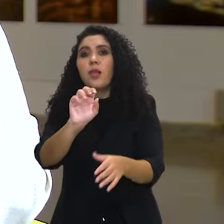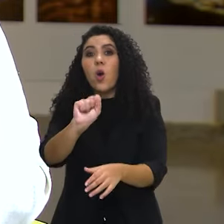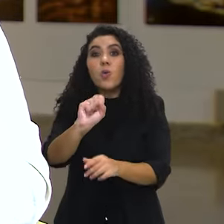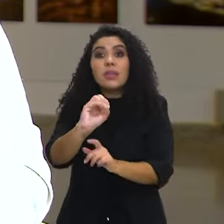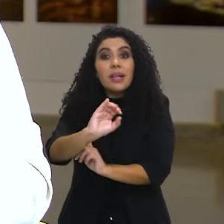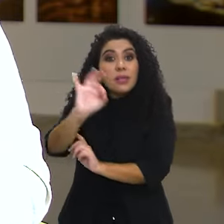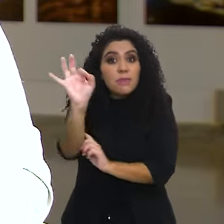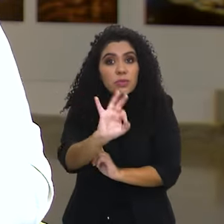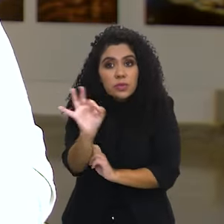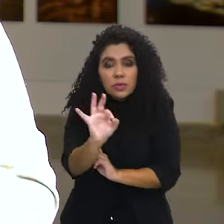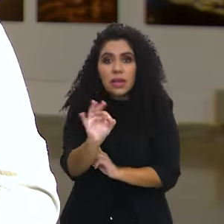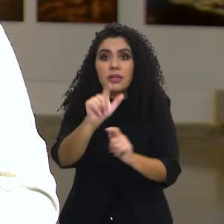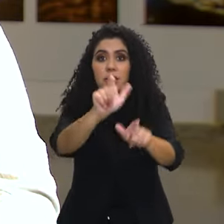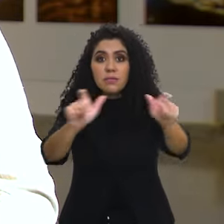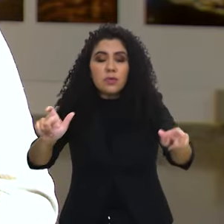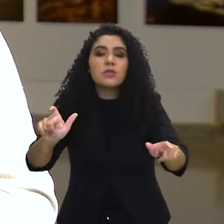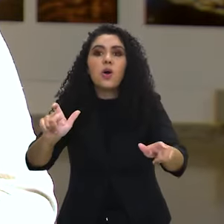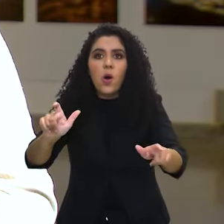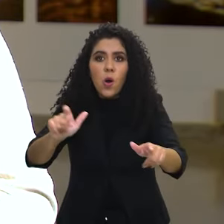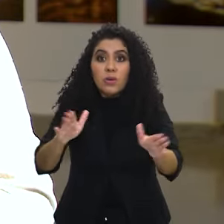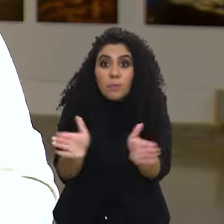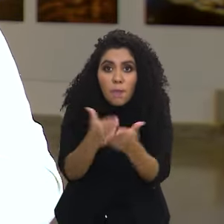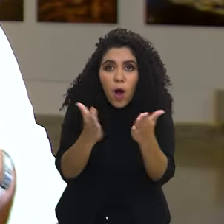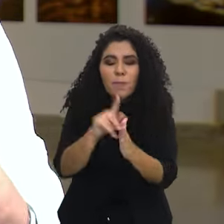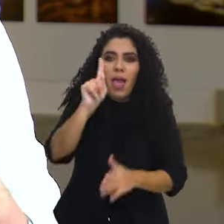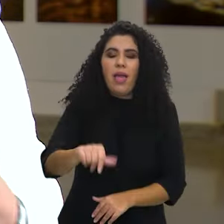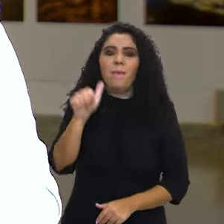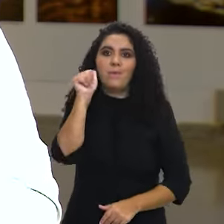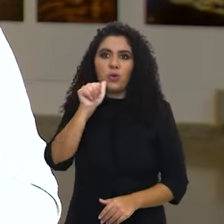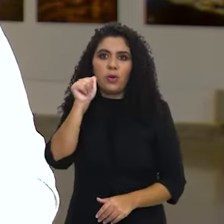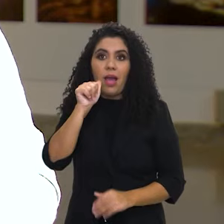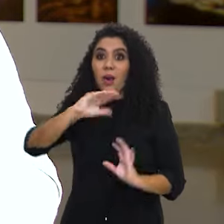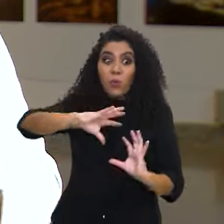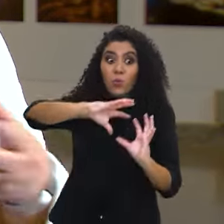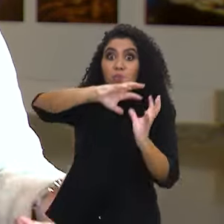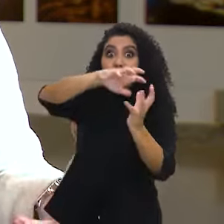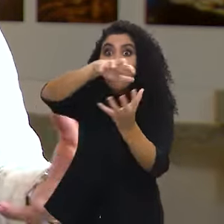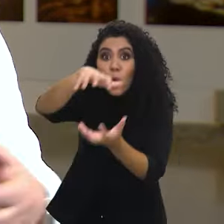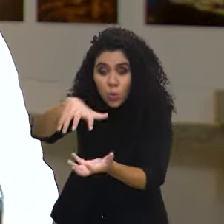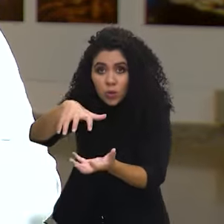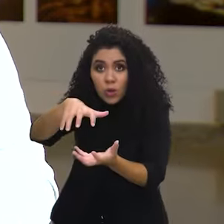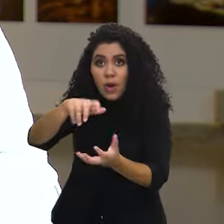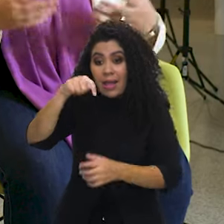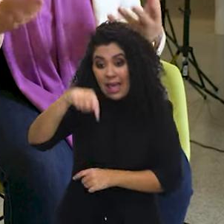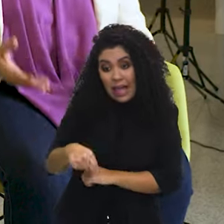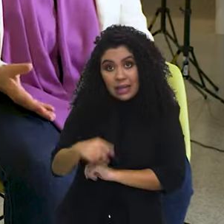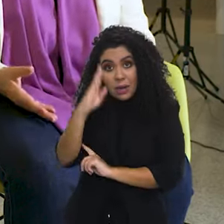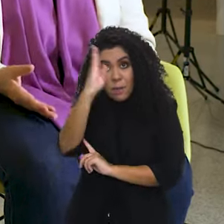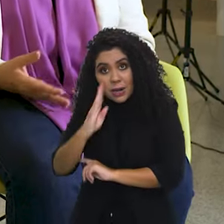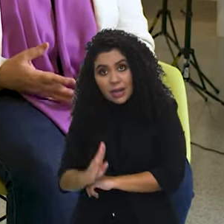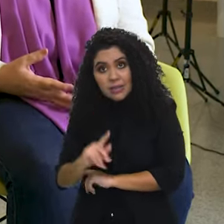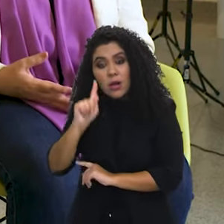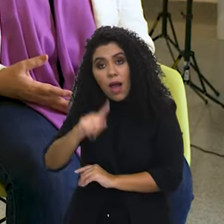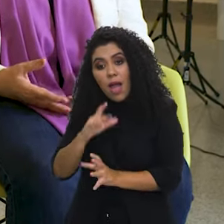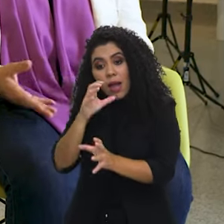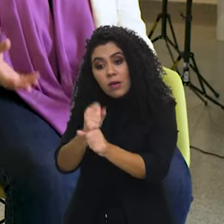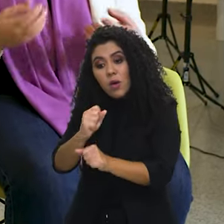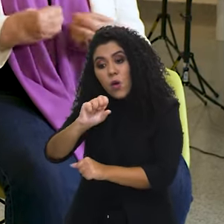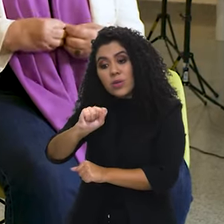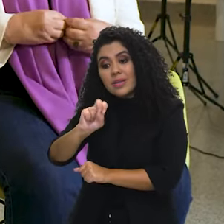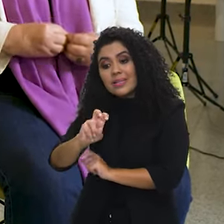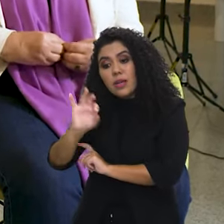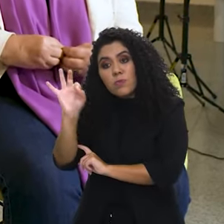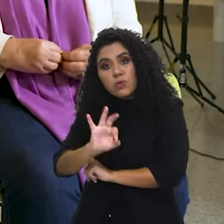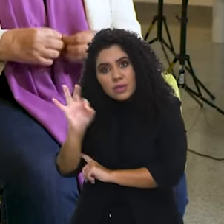80% das pessoas pobres são mulheres no mundo portanto e no Brasil é 85% o